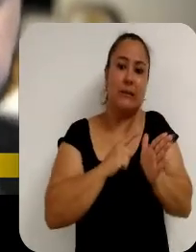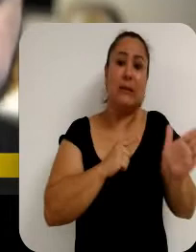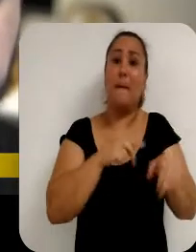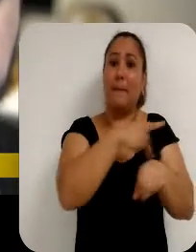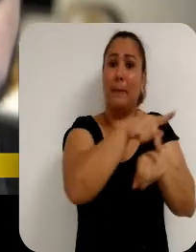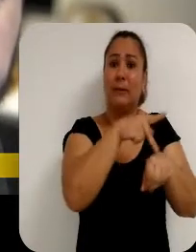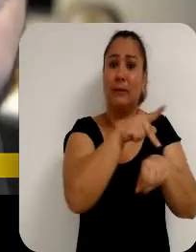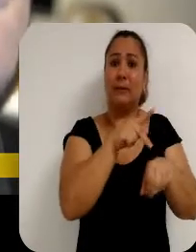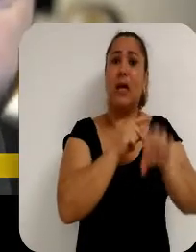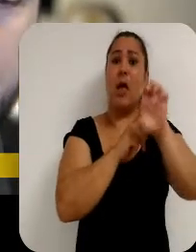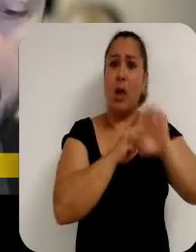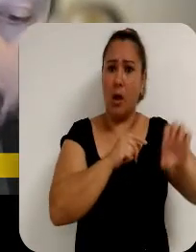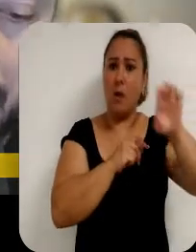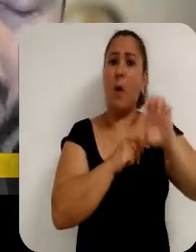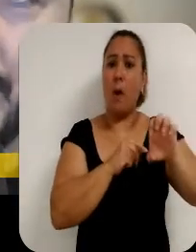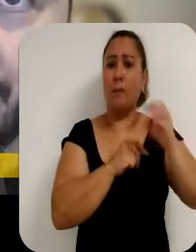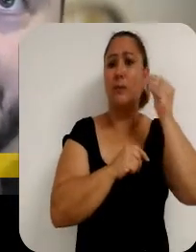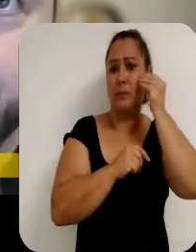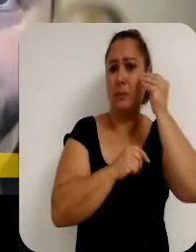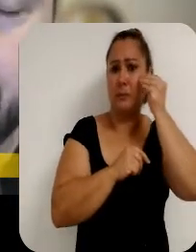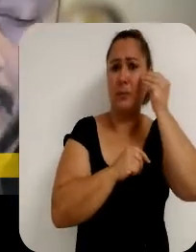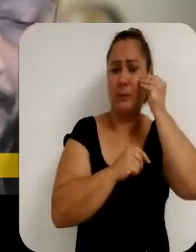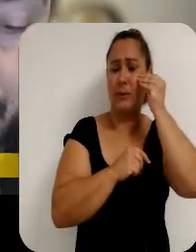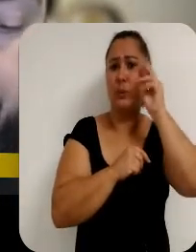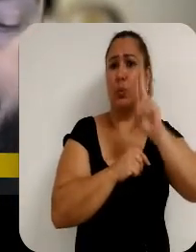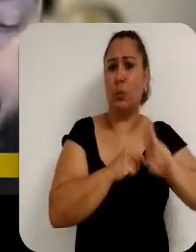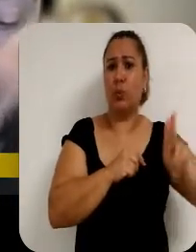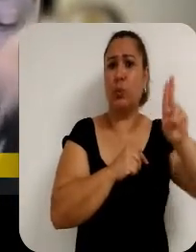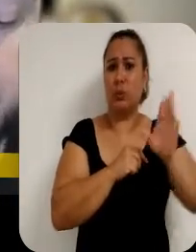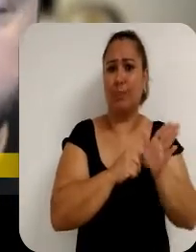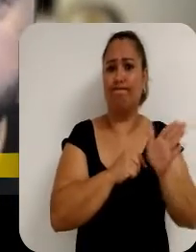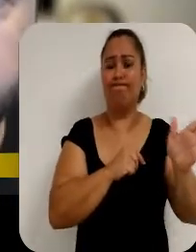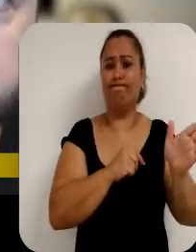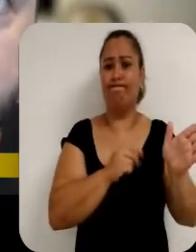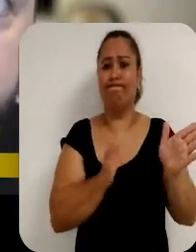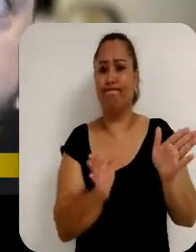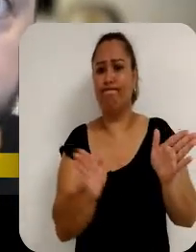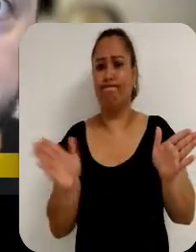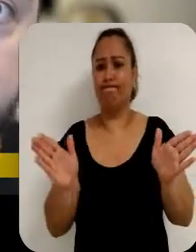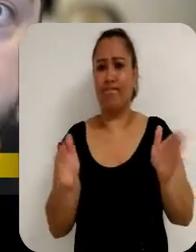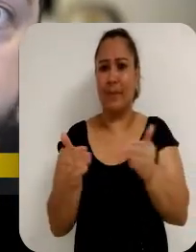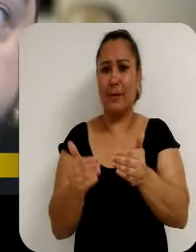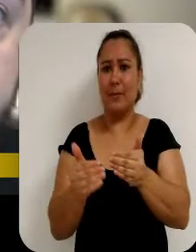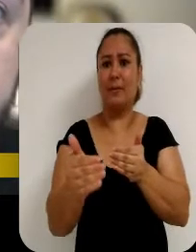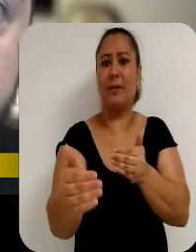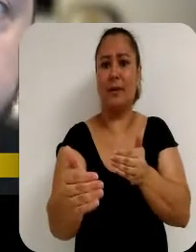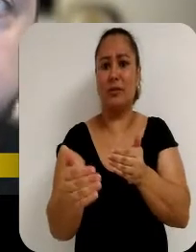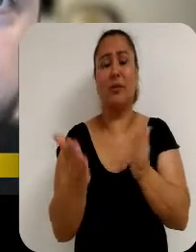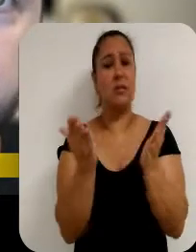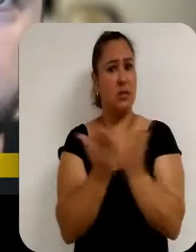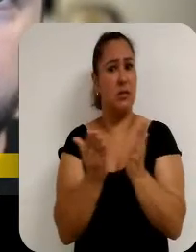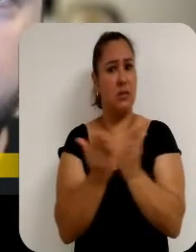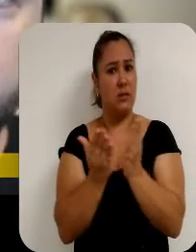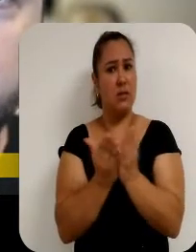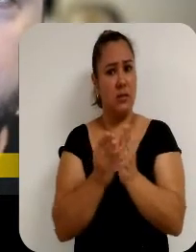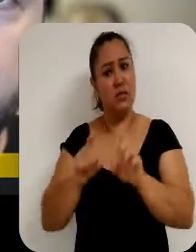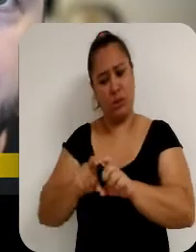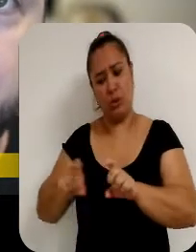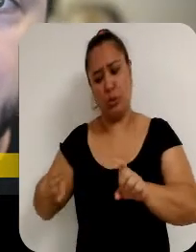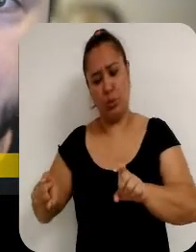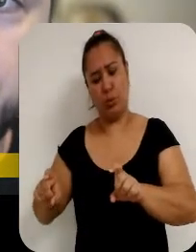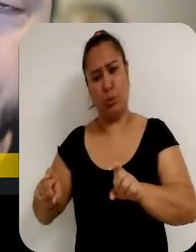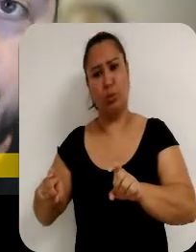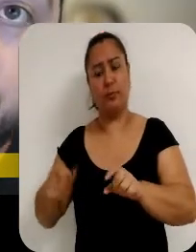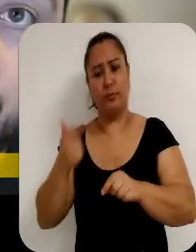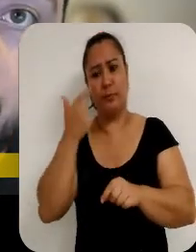implementar. Então daqui para frente, depois de ver o resultado desse estudo, e é por isso que eu estou falando com vocês aqui, eu encaro